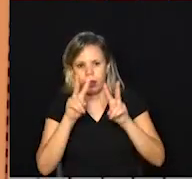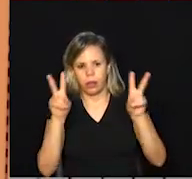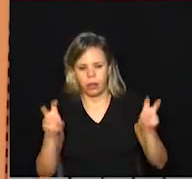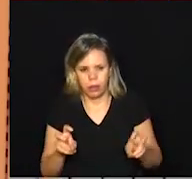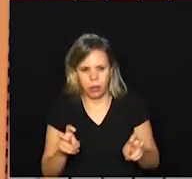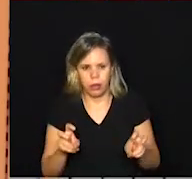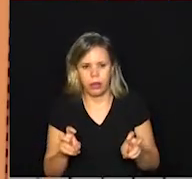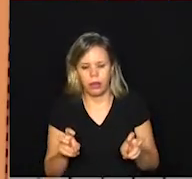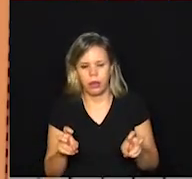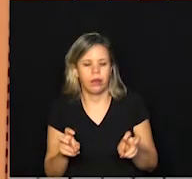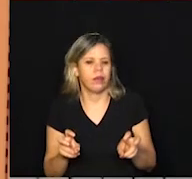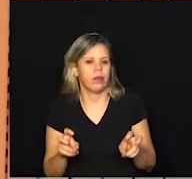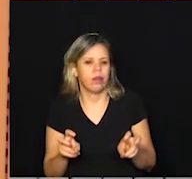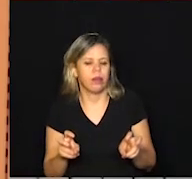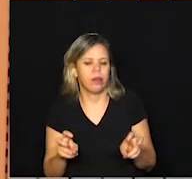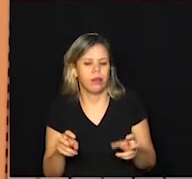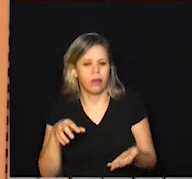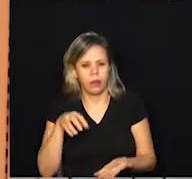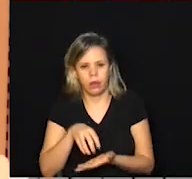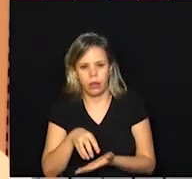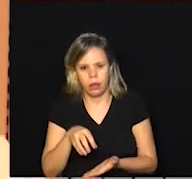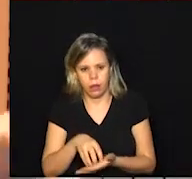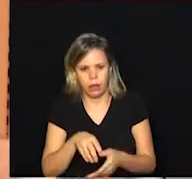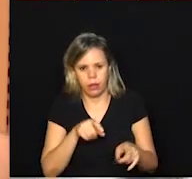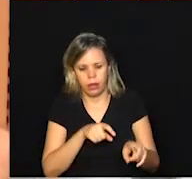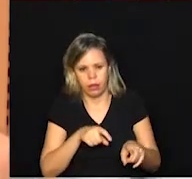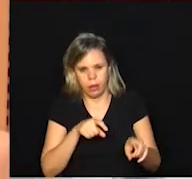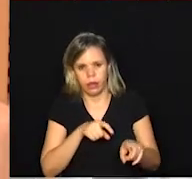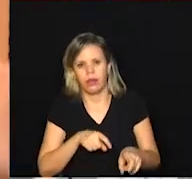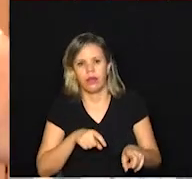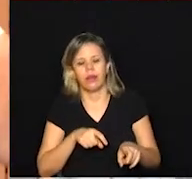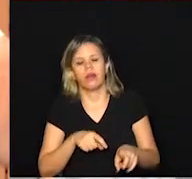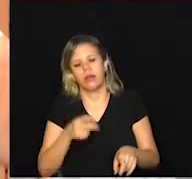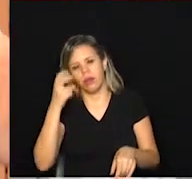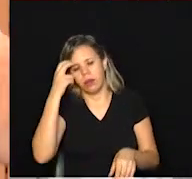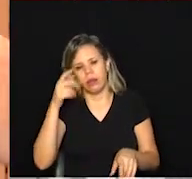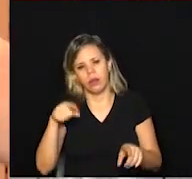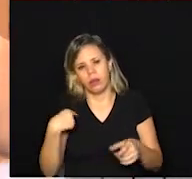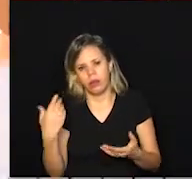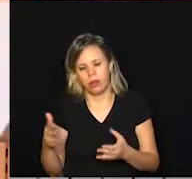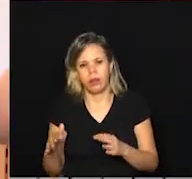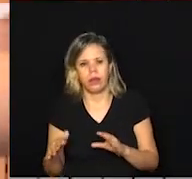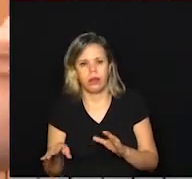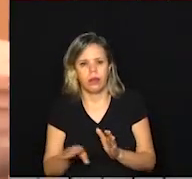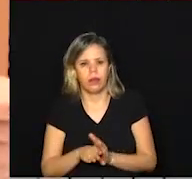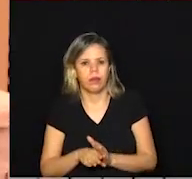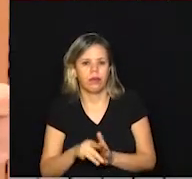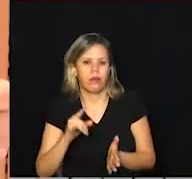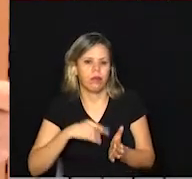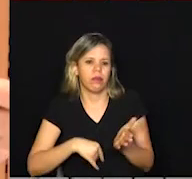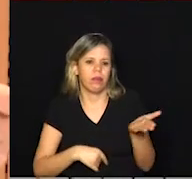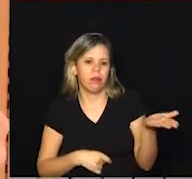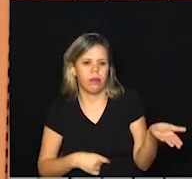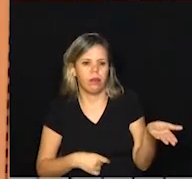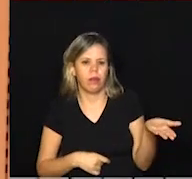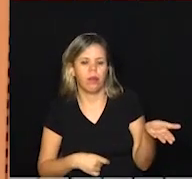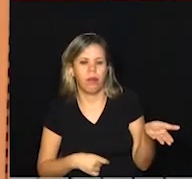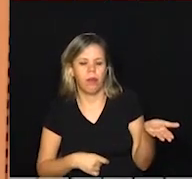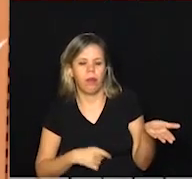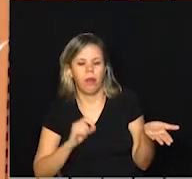de hoje que é a questão da Casa de Cultura Fazenda Roseira a nossa recebemos aqui um documento